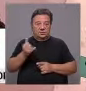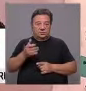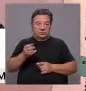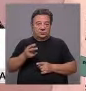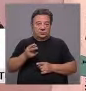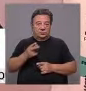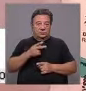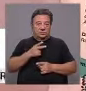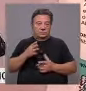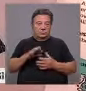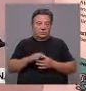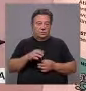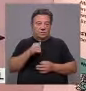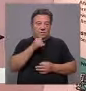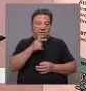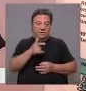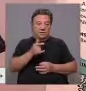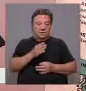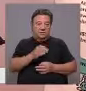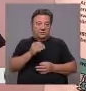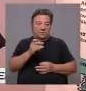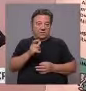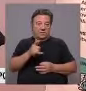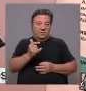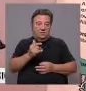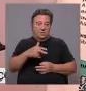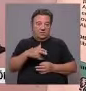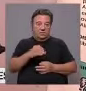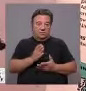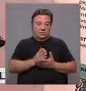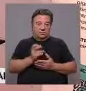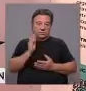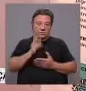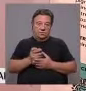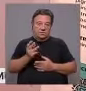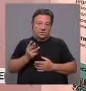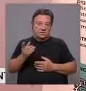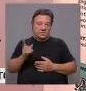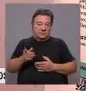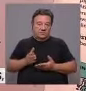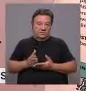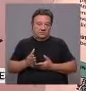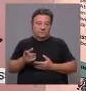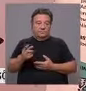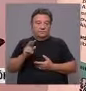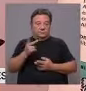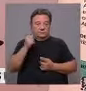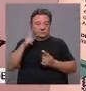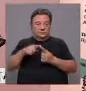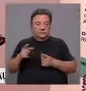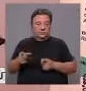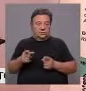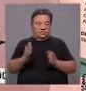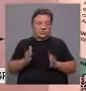com a Águas do Tejo Atlântico. Está em curso desde os últimos 3 anos e tem uma dupla missão. Por um